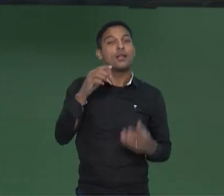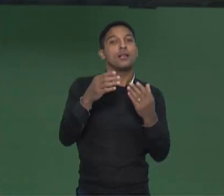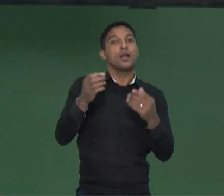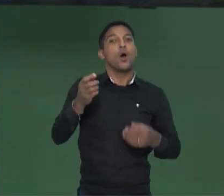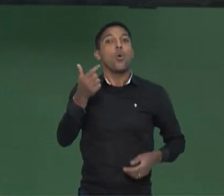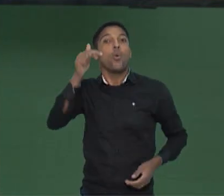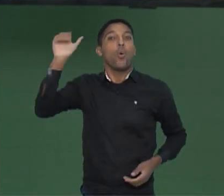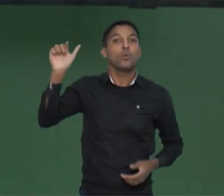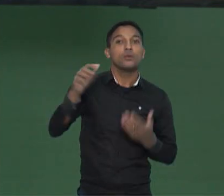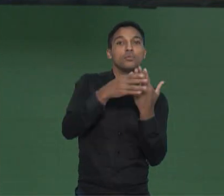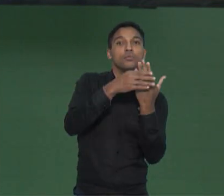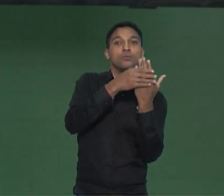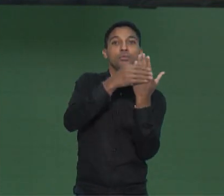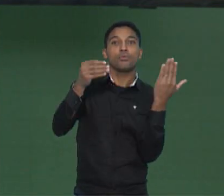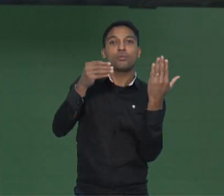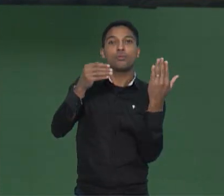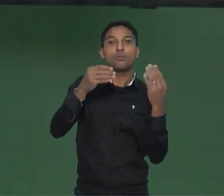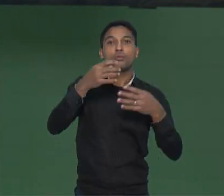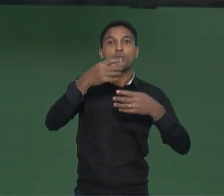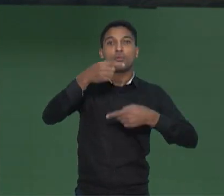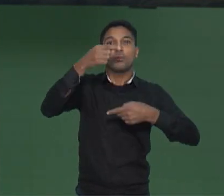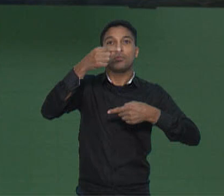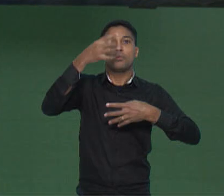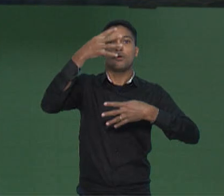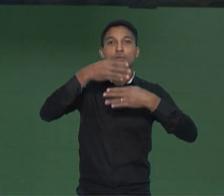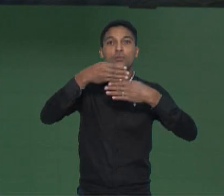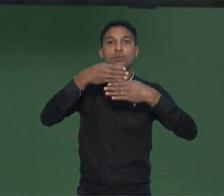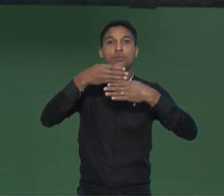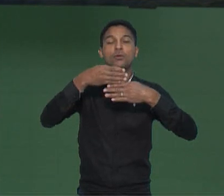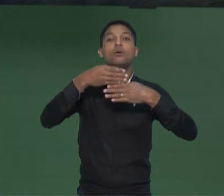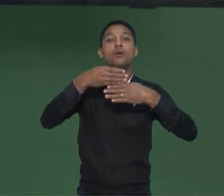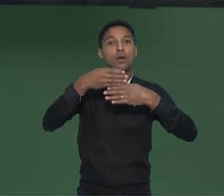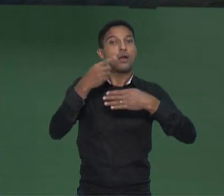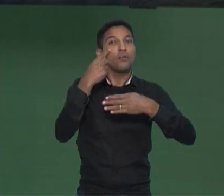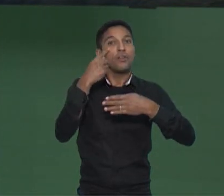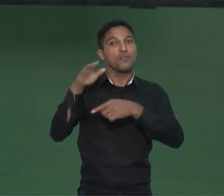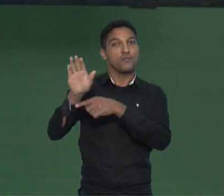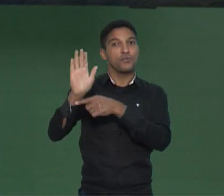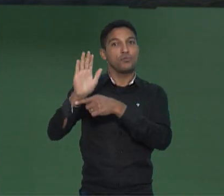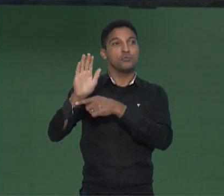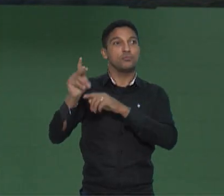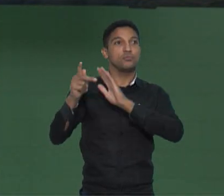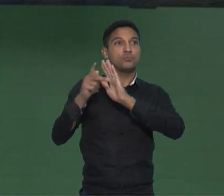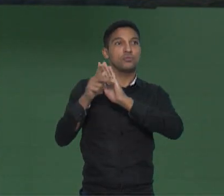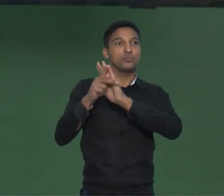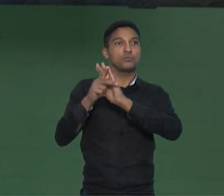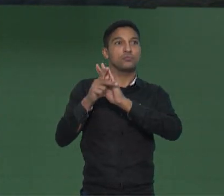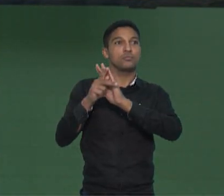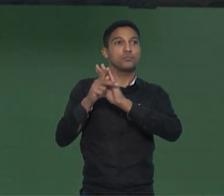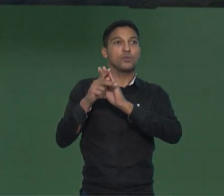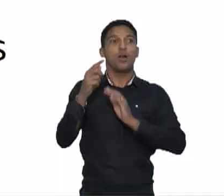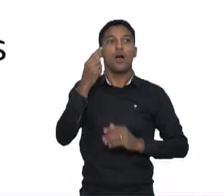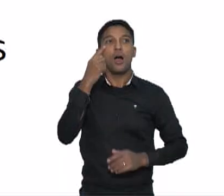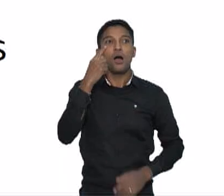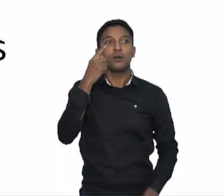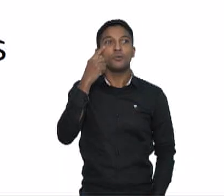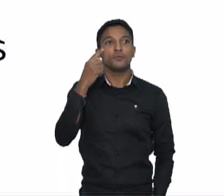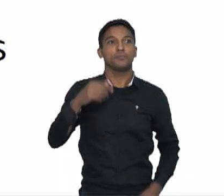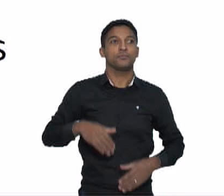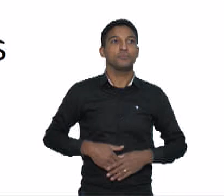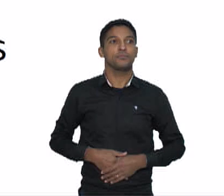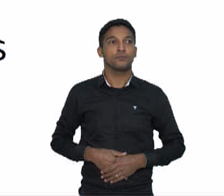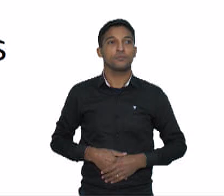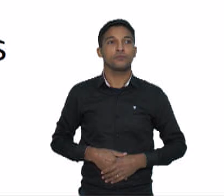estudamos. Confira cada item que está nesse resumo. Regência verbal é a relação entre